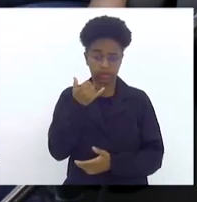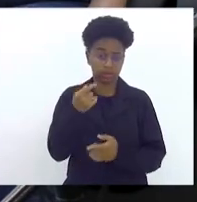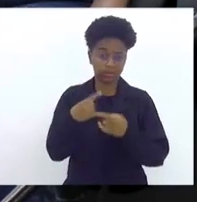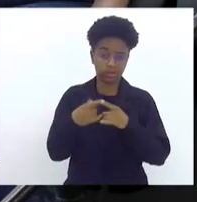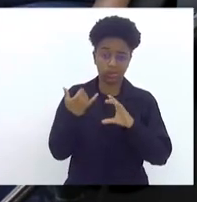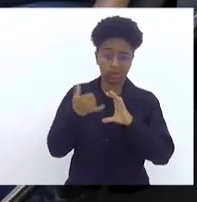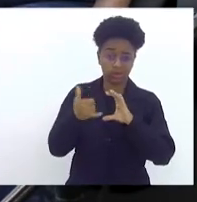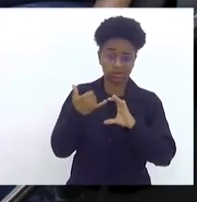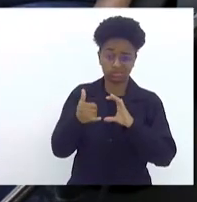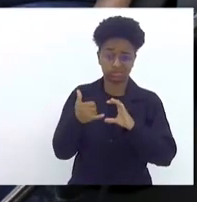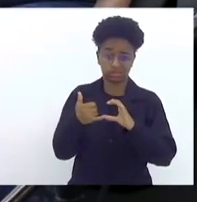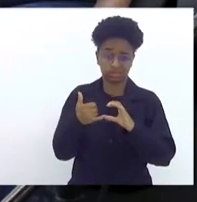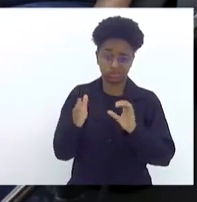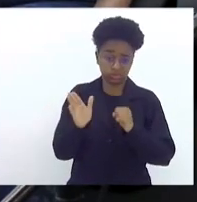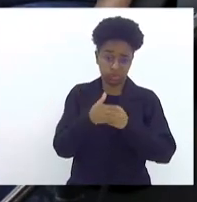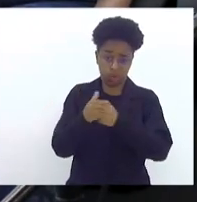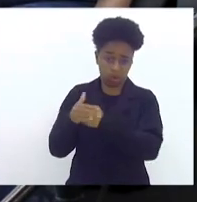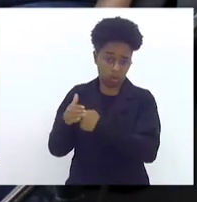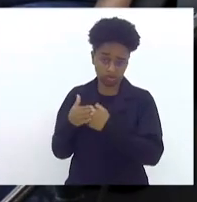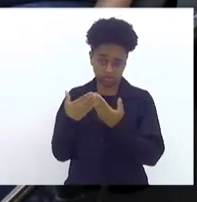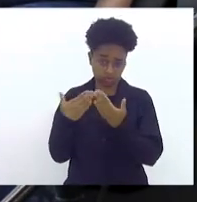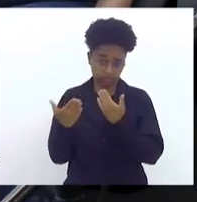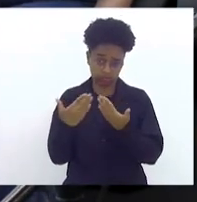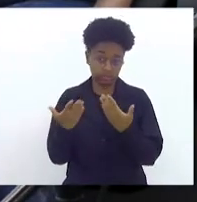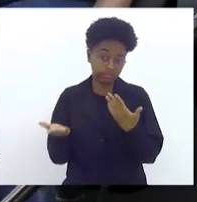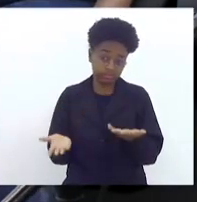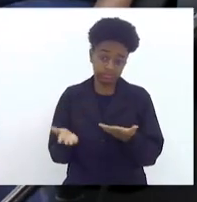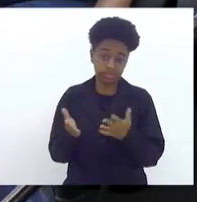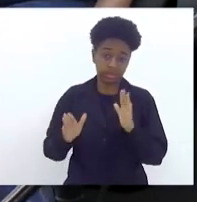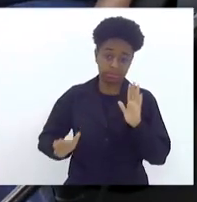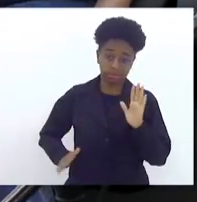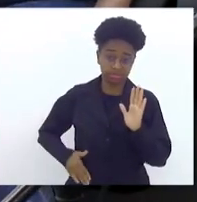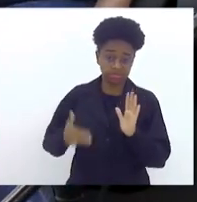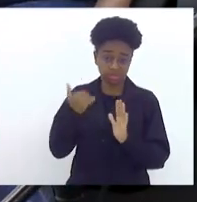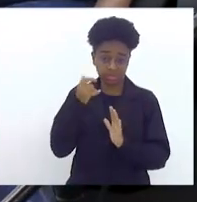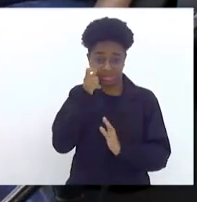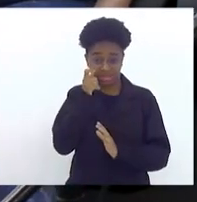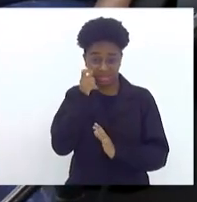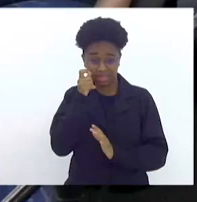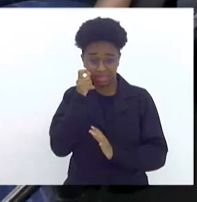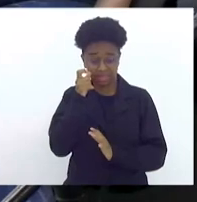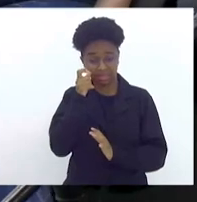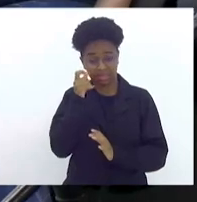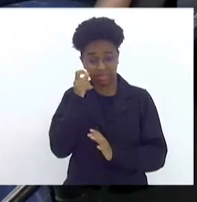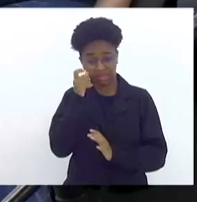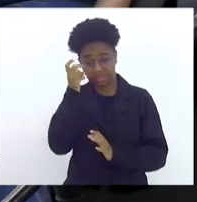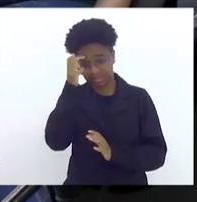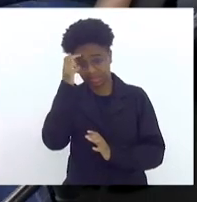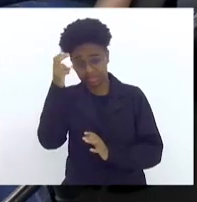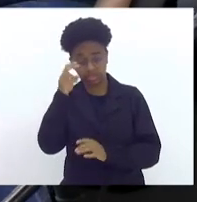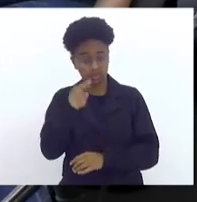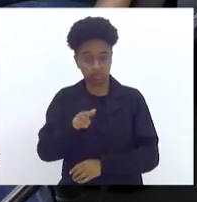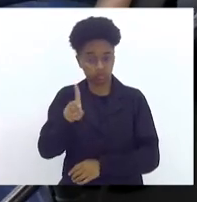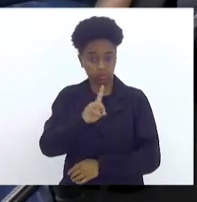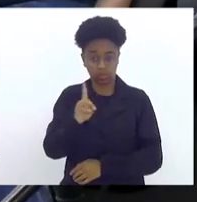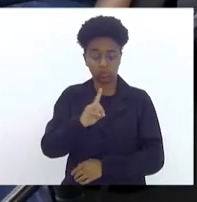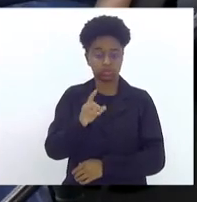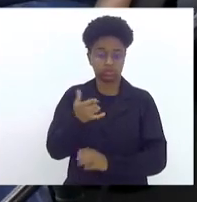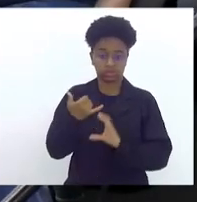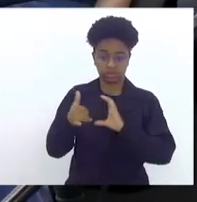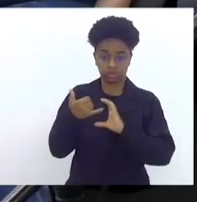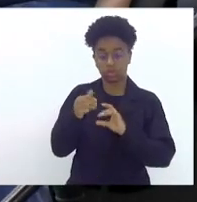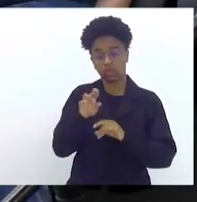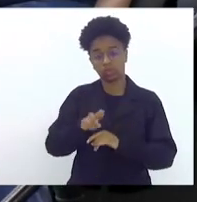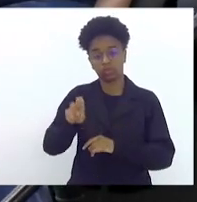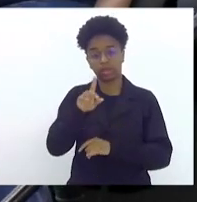criptografia ponto a ponto e bandido inteligente não tá usando nem mais WhatsApp ela tá usando telegram e signo né agora